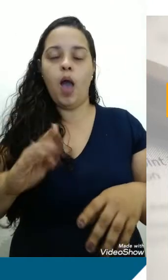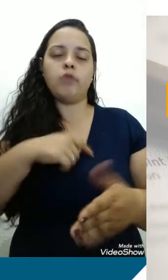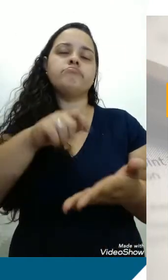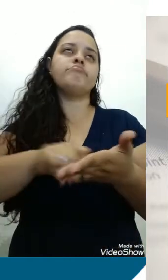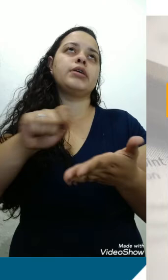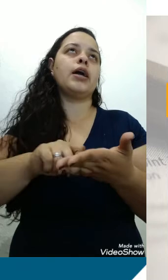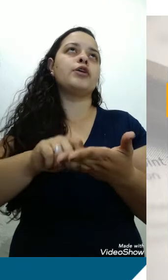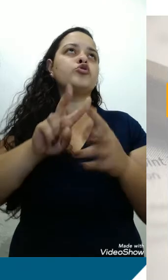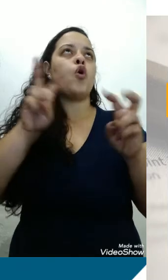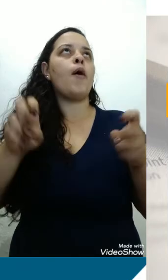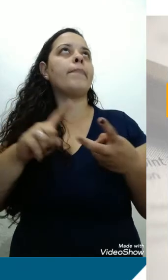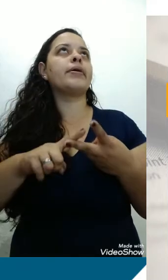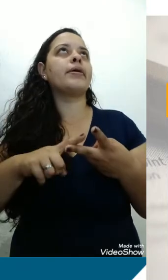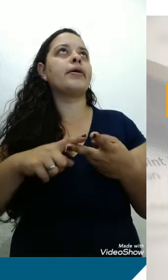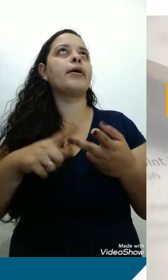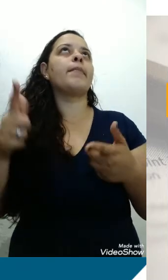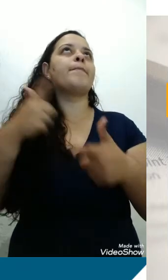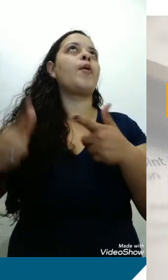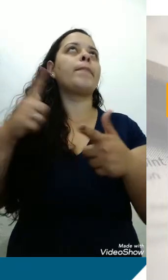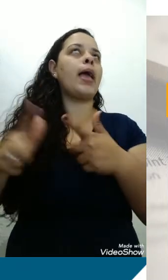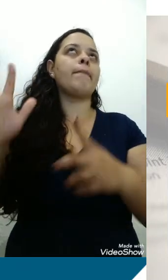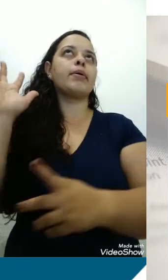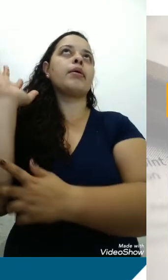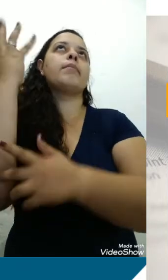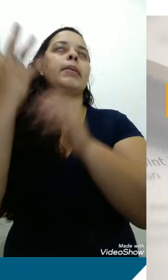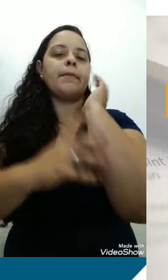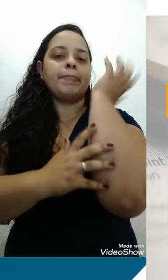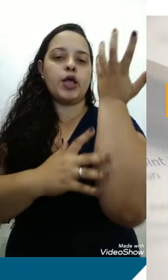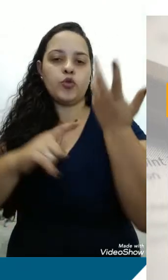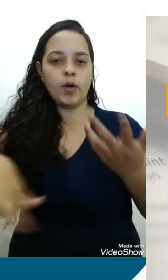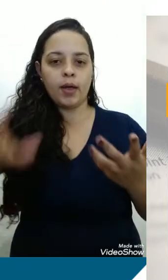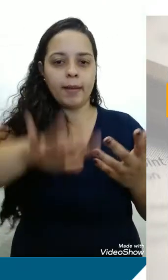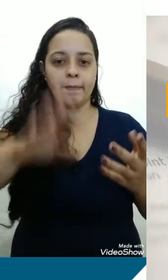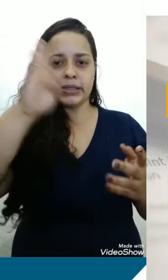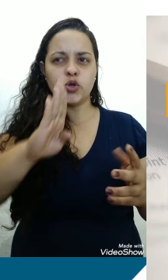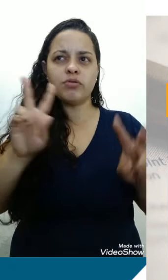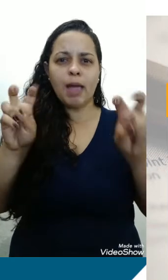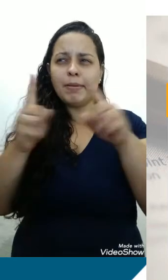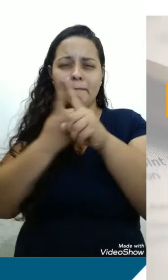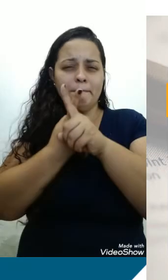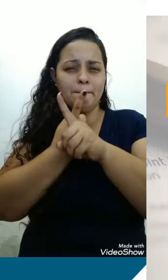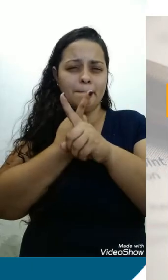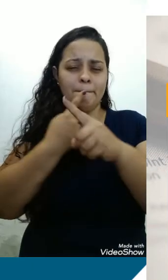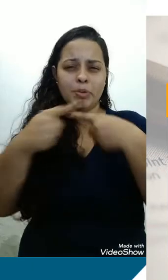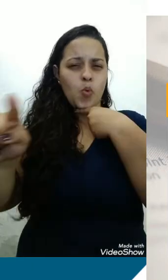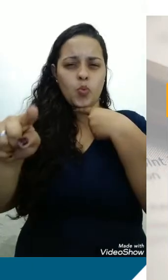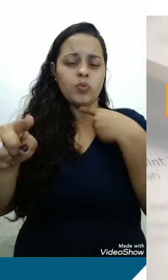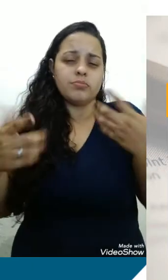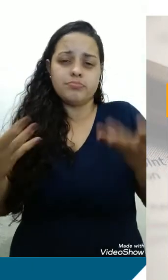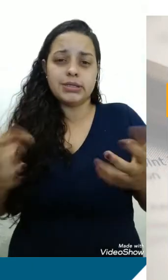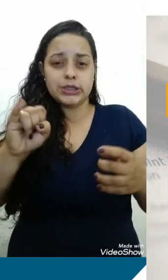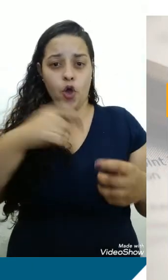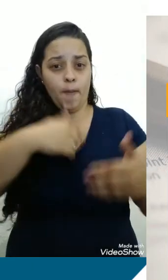uma redação sobre os problemas do desmatamento na sociedade brasileira. Eu fugi totalmente do tema. E se eu fizer isso